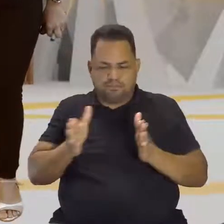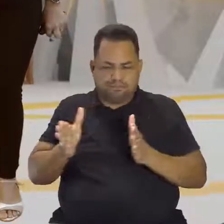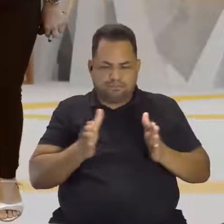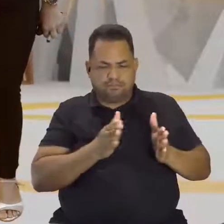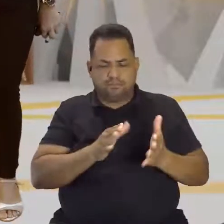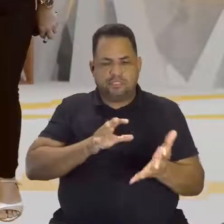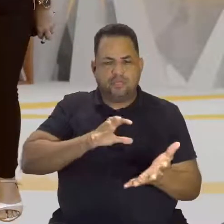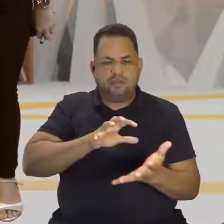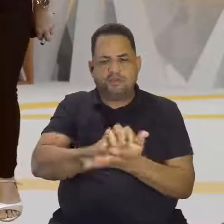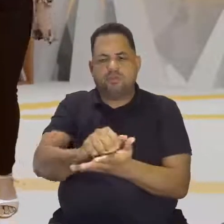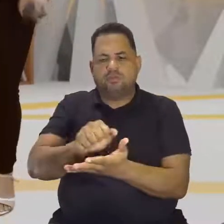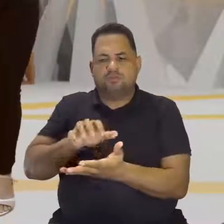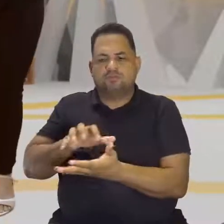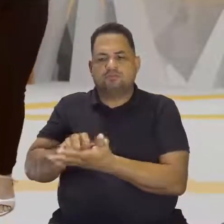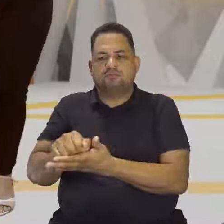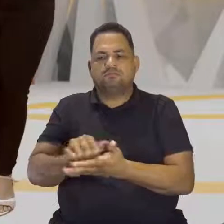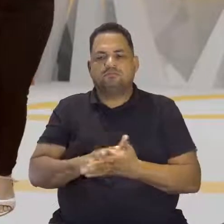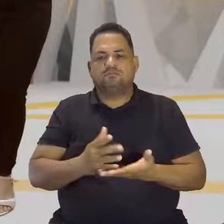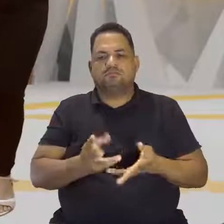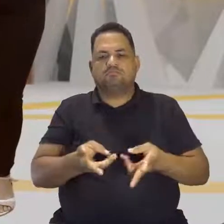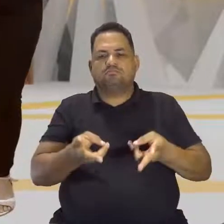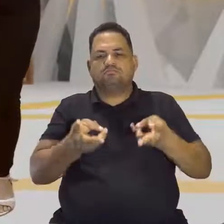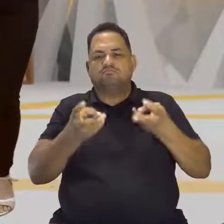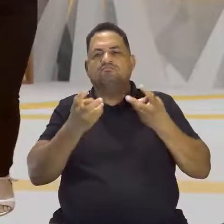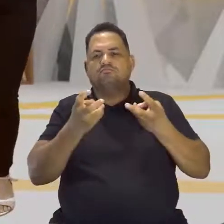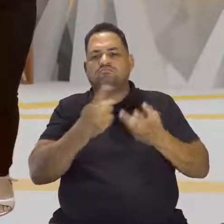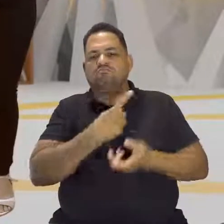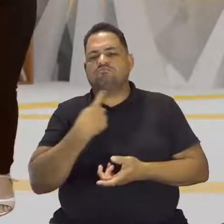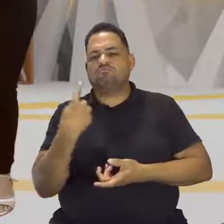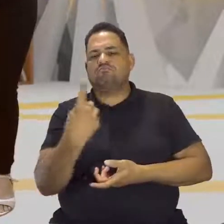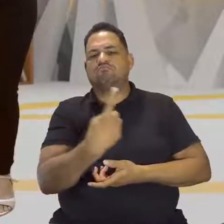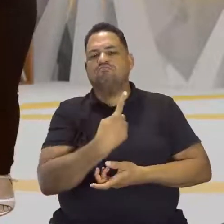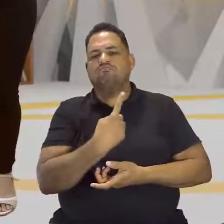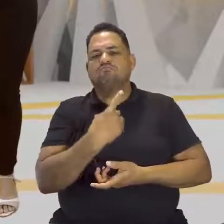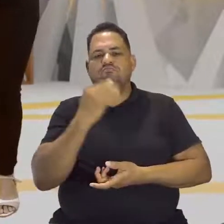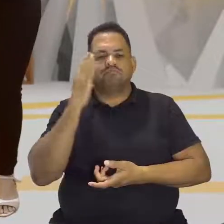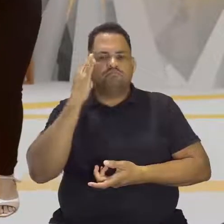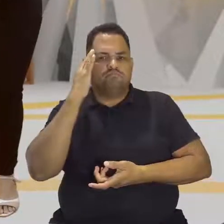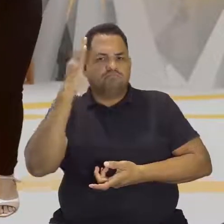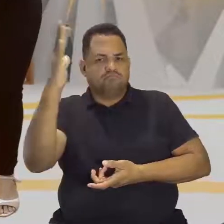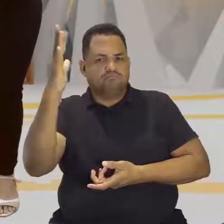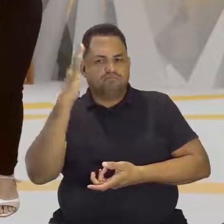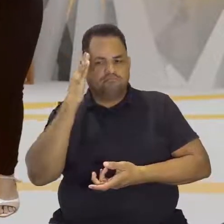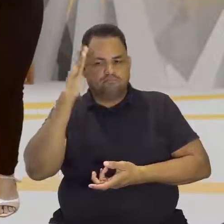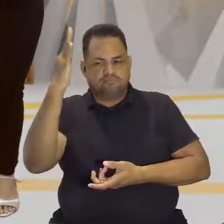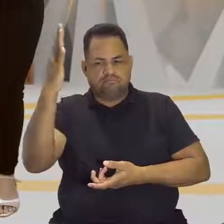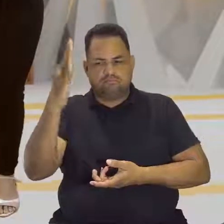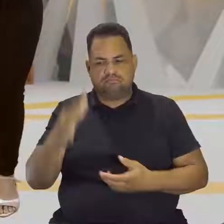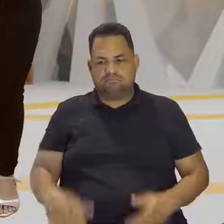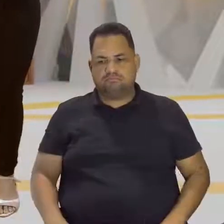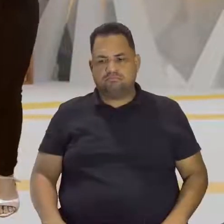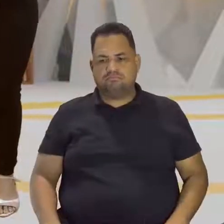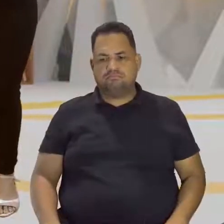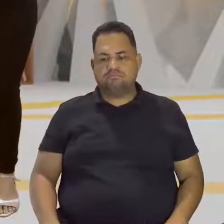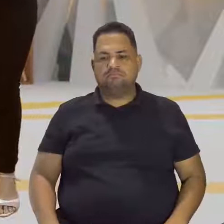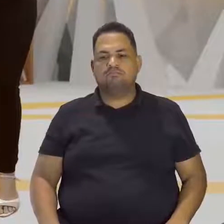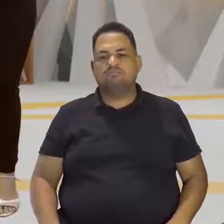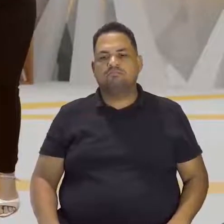E a gente percebe que esses imaginários,